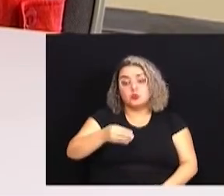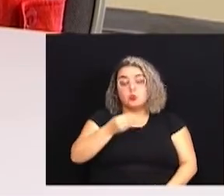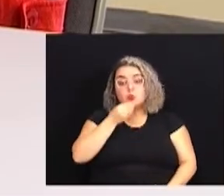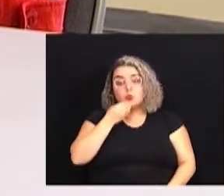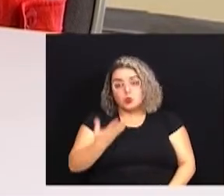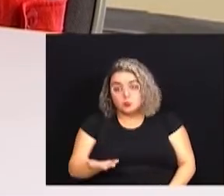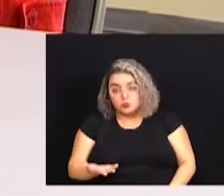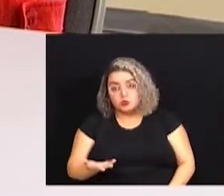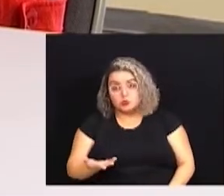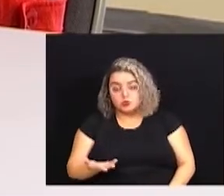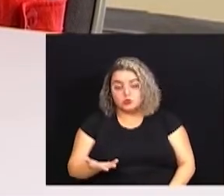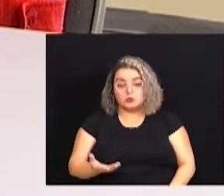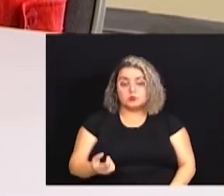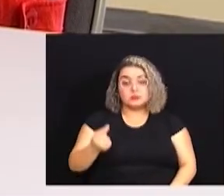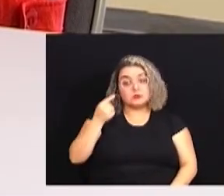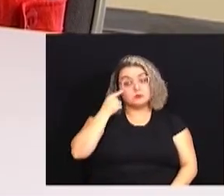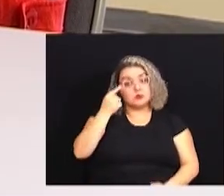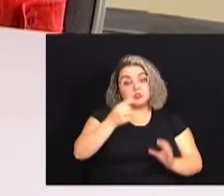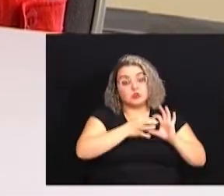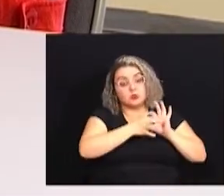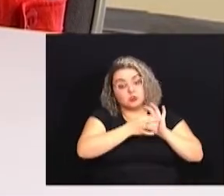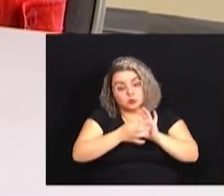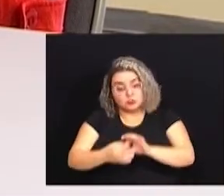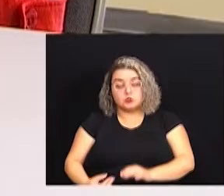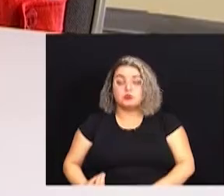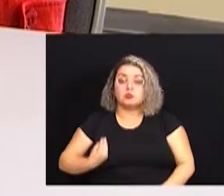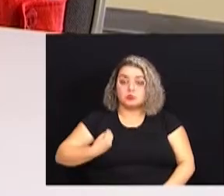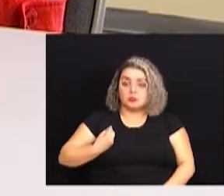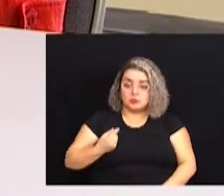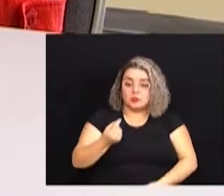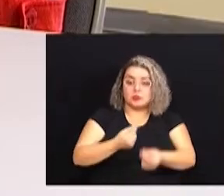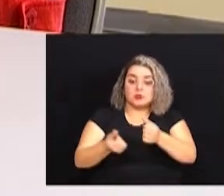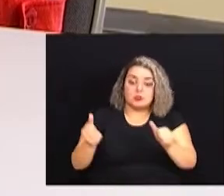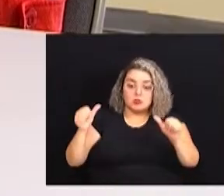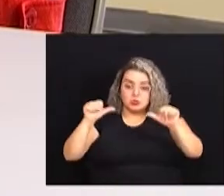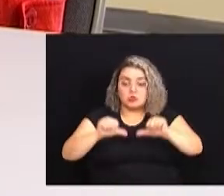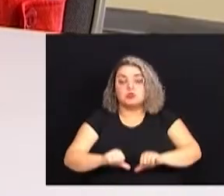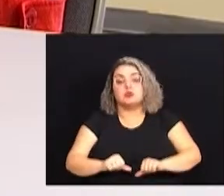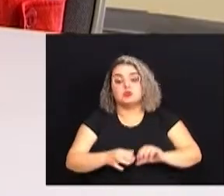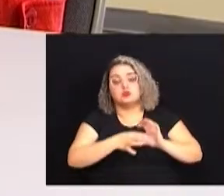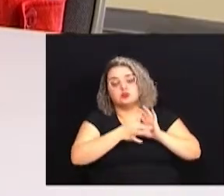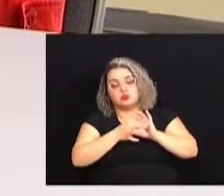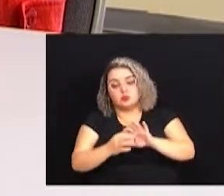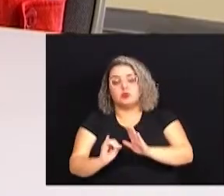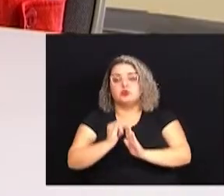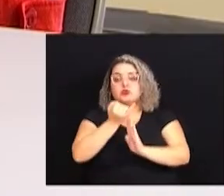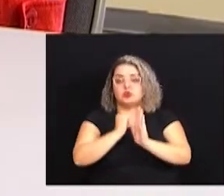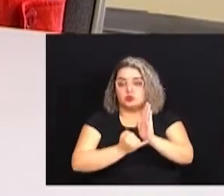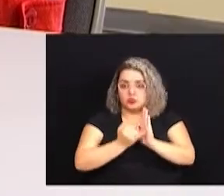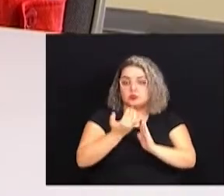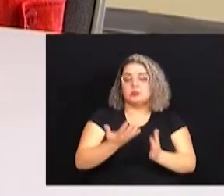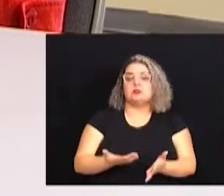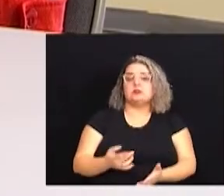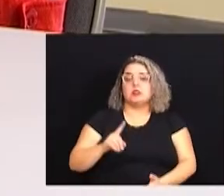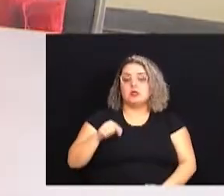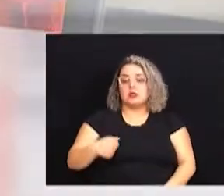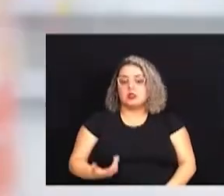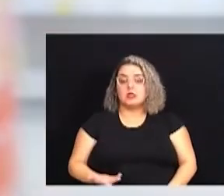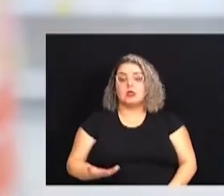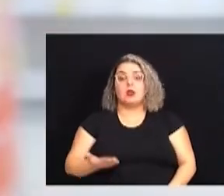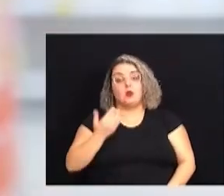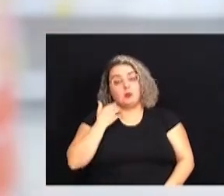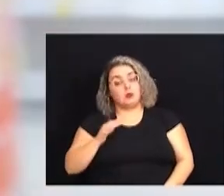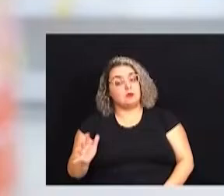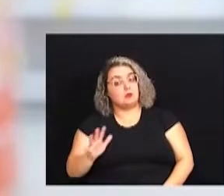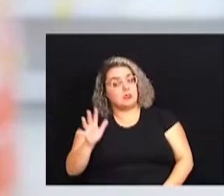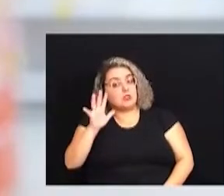de oportunidade. Sobretudo, se imaginar o contexto que nós estamos vivendo, que é um contexto de crise, que é um contexto de inflação, que é um